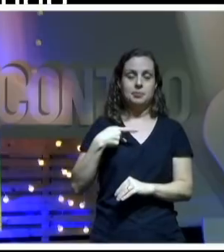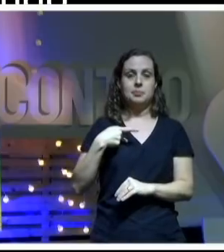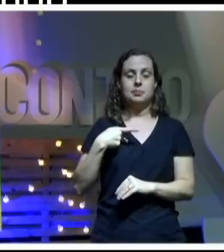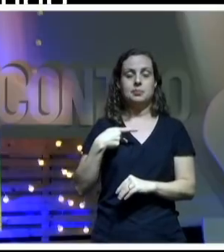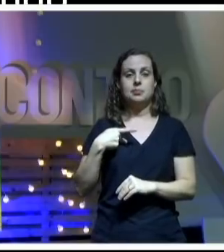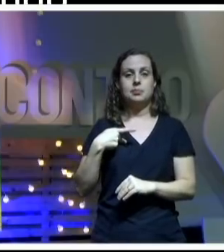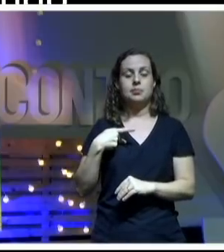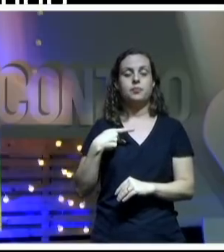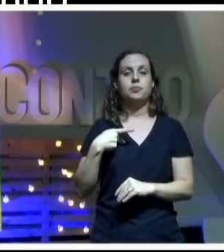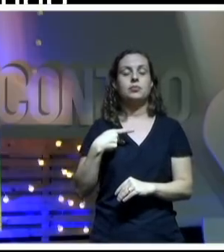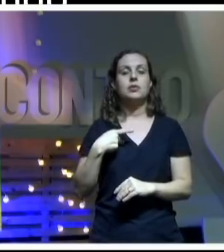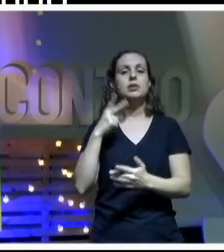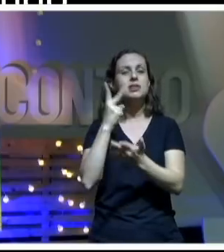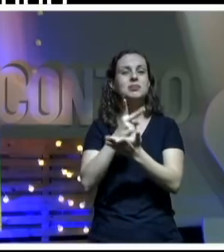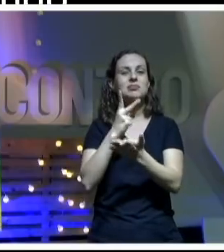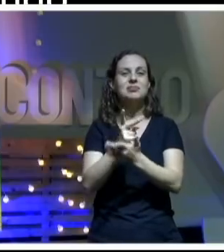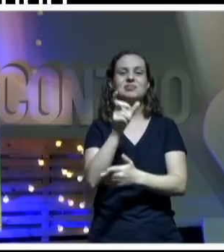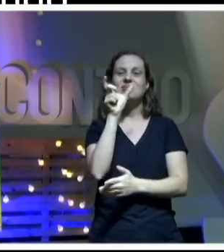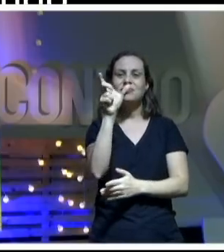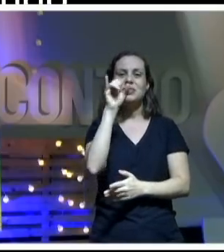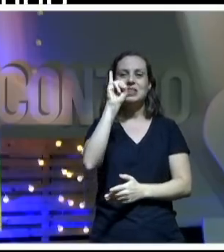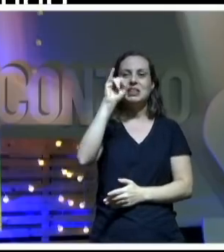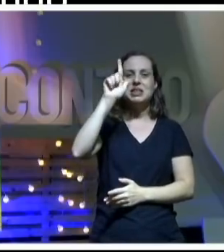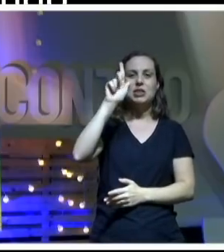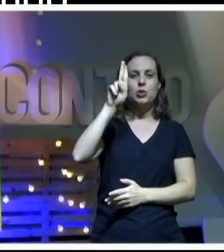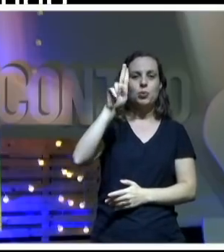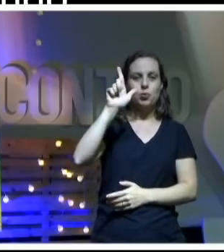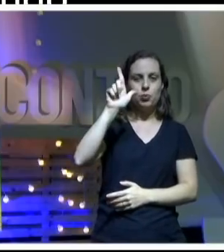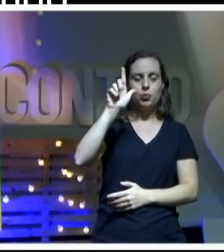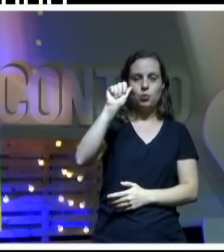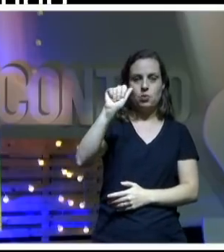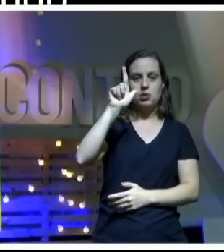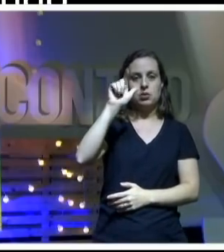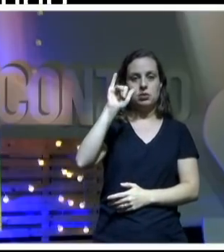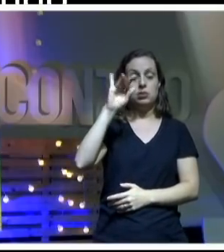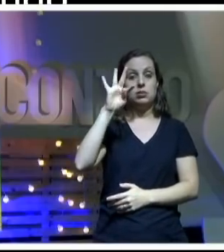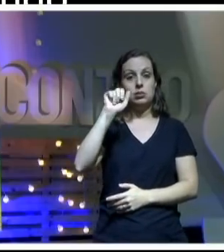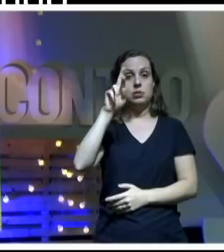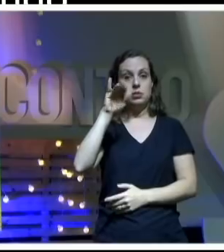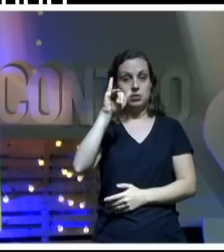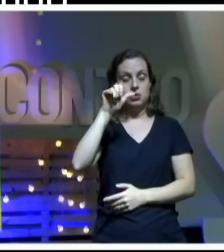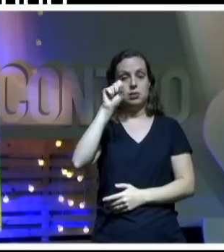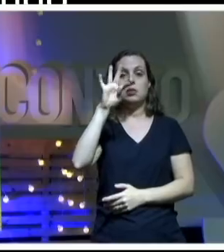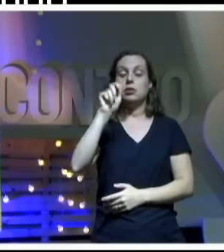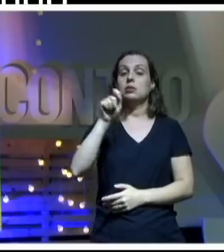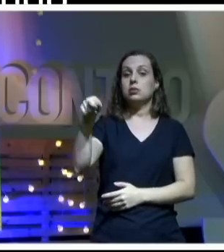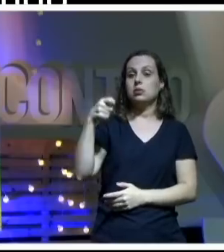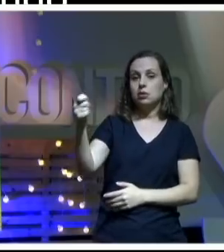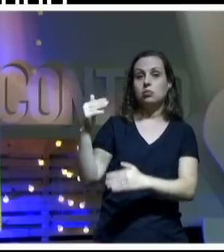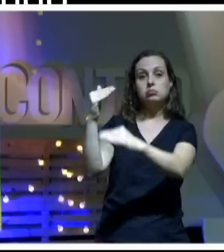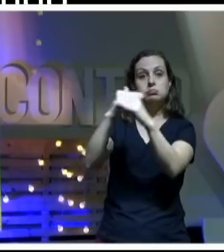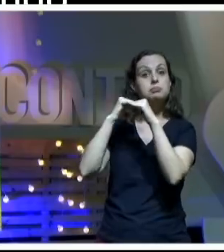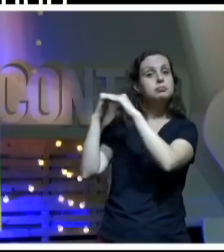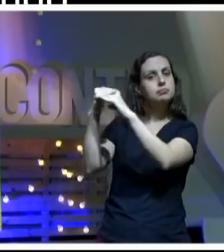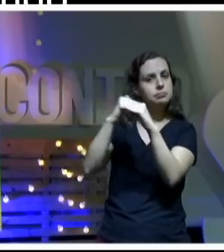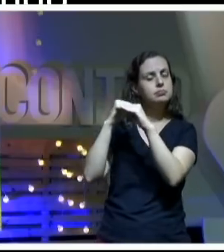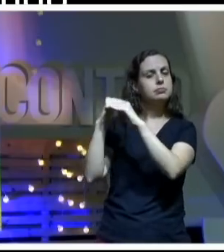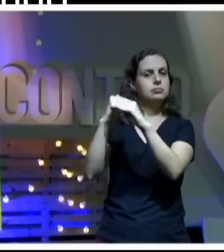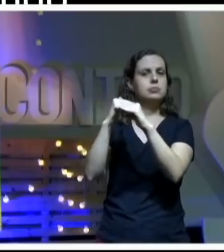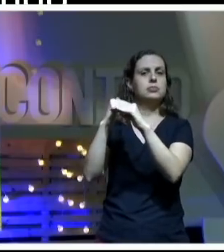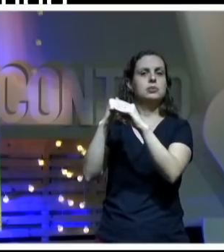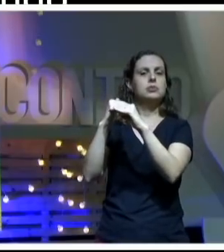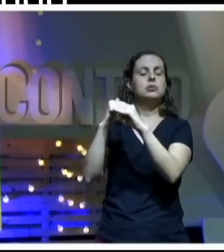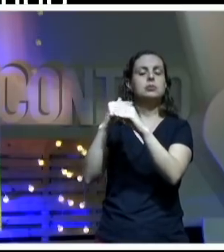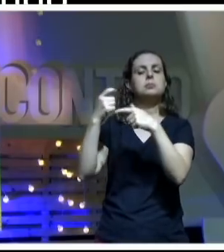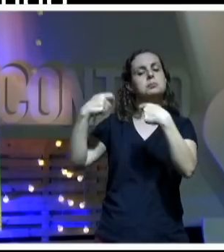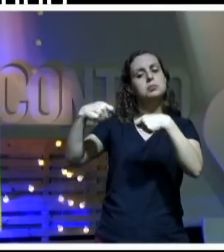tendência igualitarismo colocou então tá sorpasso procurar uma possui uma profissão que eu colocasse mesmo em pé